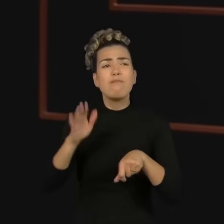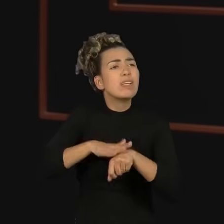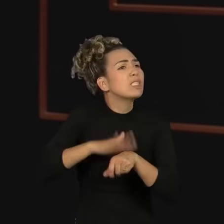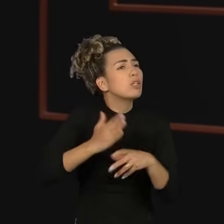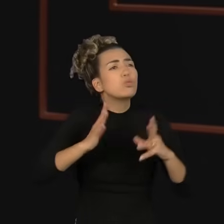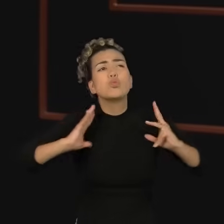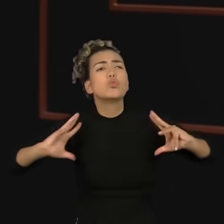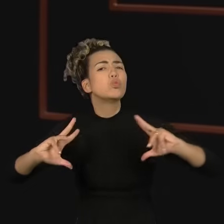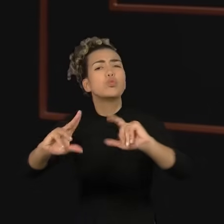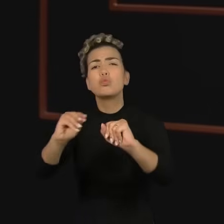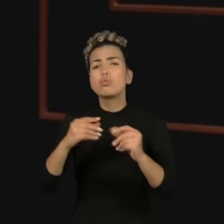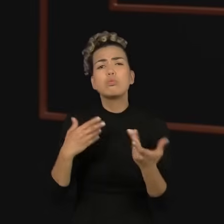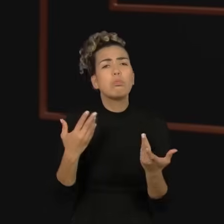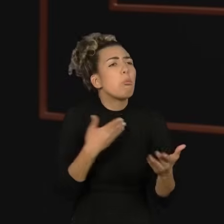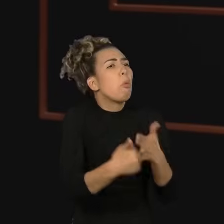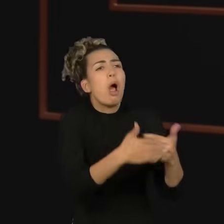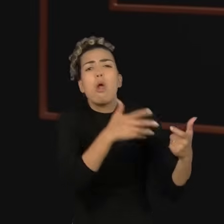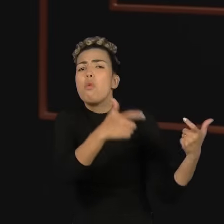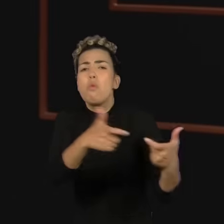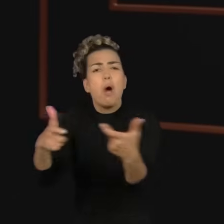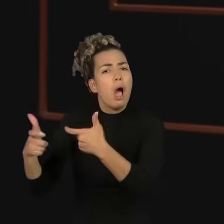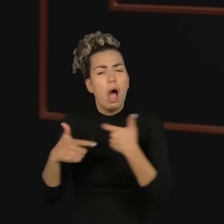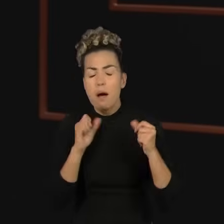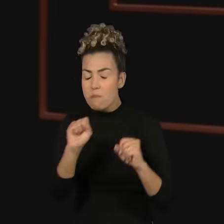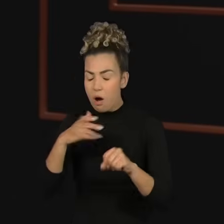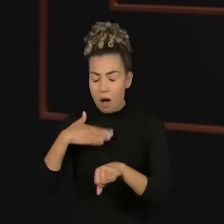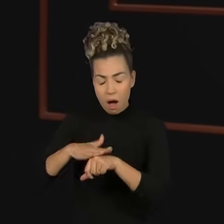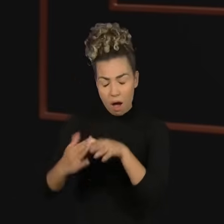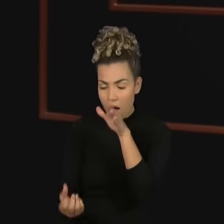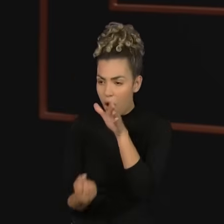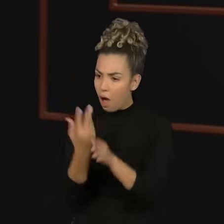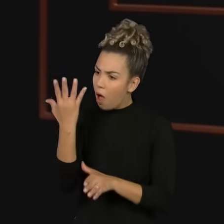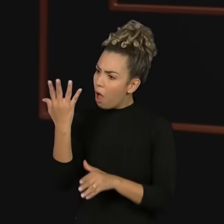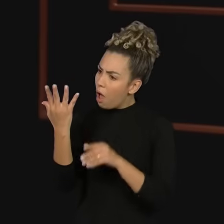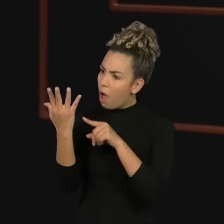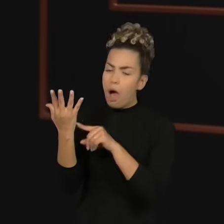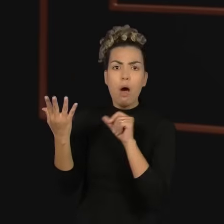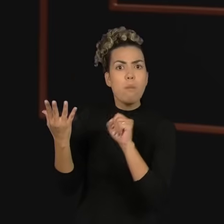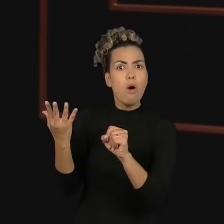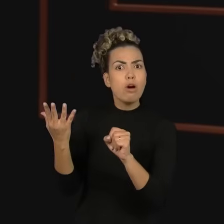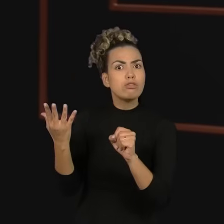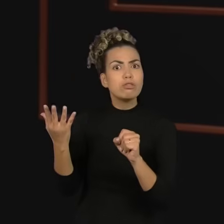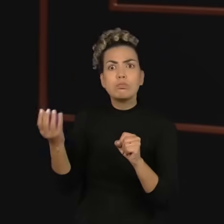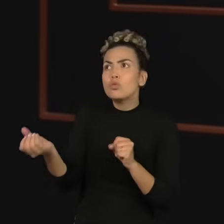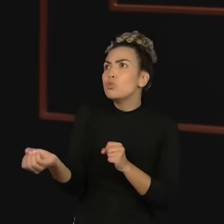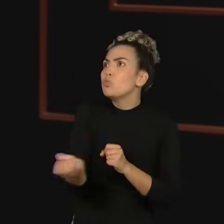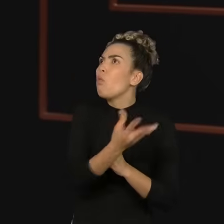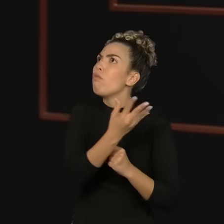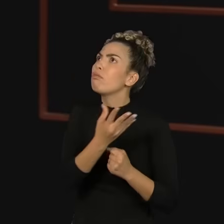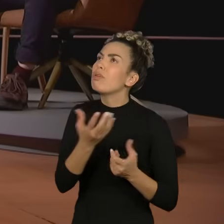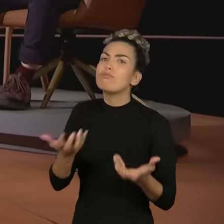E o resultado pode ser surpreendentemente bom e original, forte e inovador.